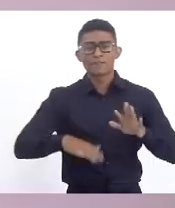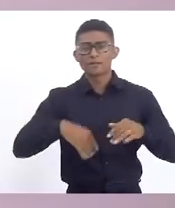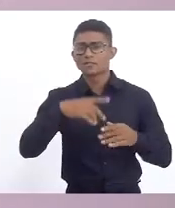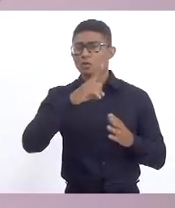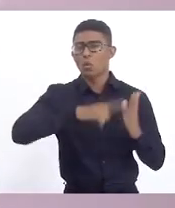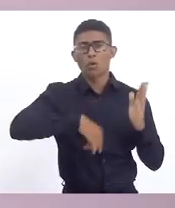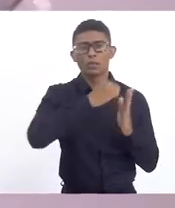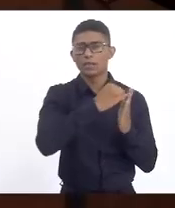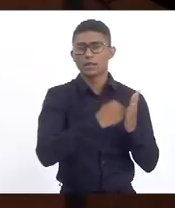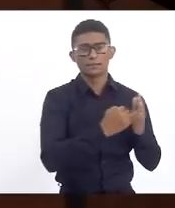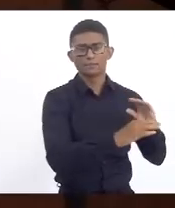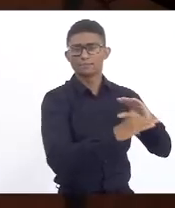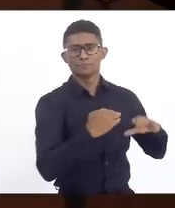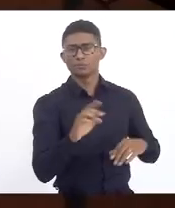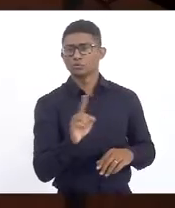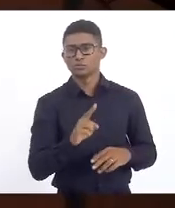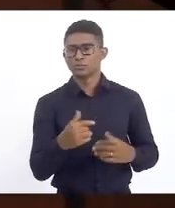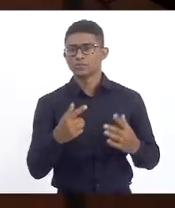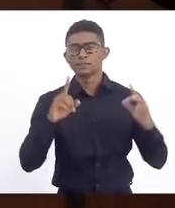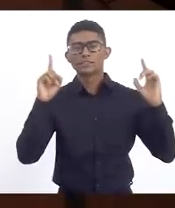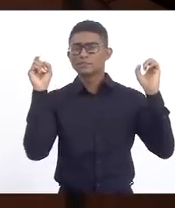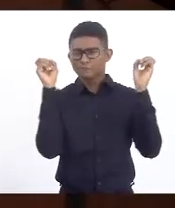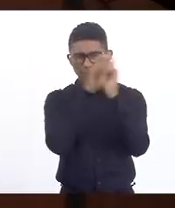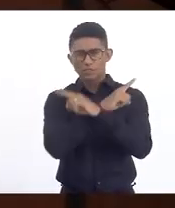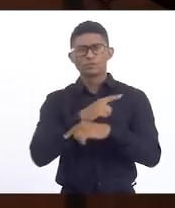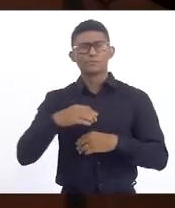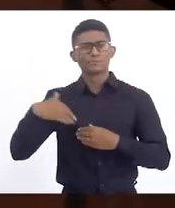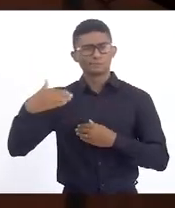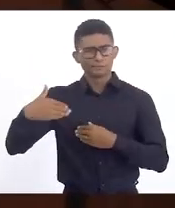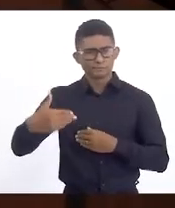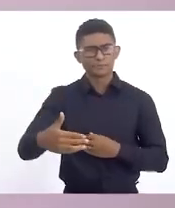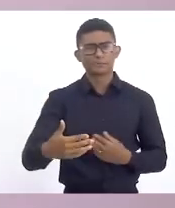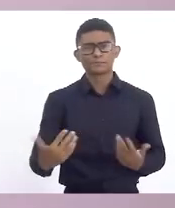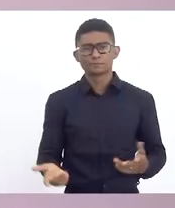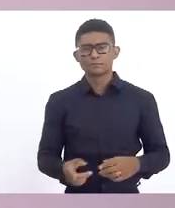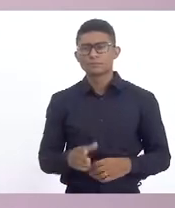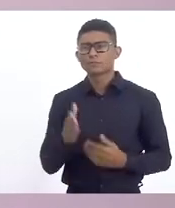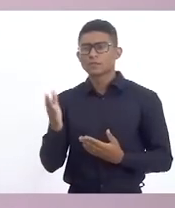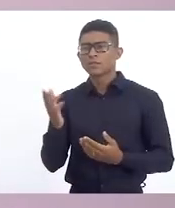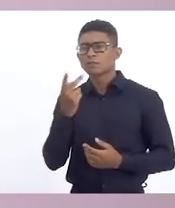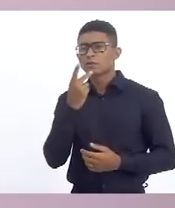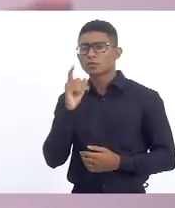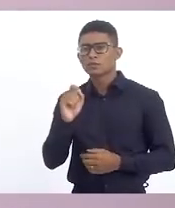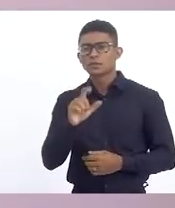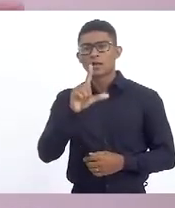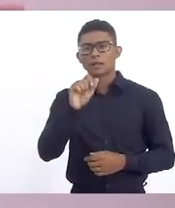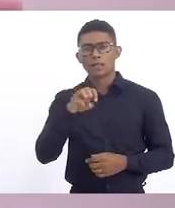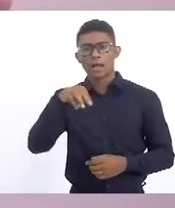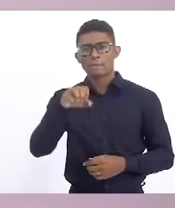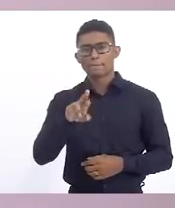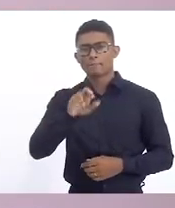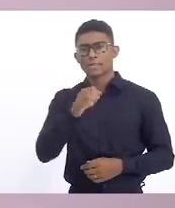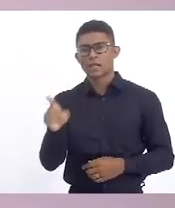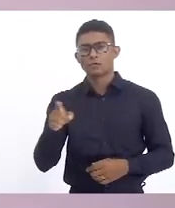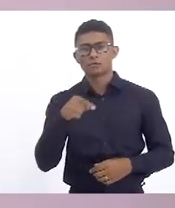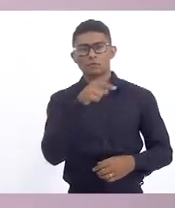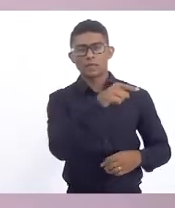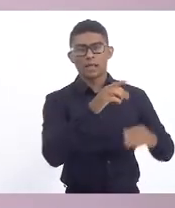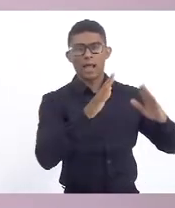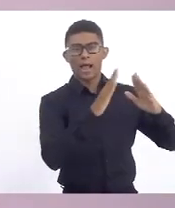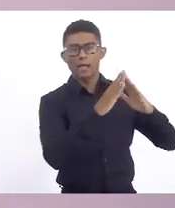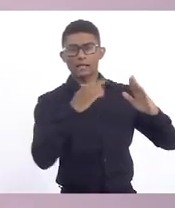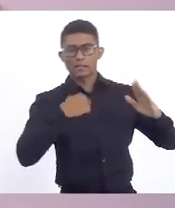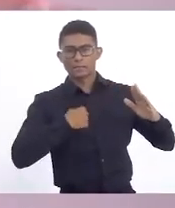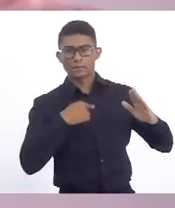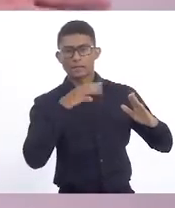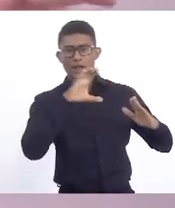é uma dificuldade que é constante. Quando o defensor coloca a questão do Lameirão, eu moro em Campo Grande. Conheço o elevatório do Lameirão